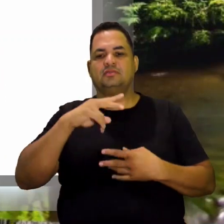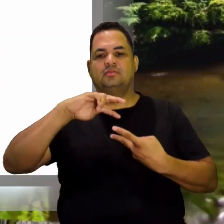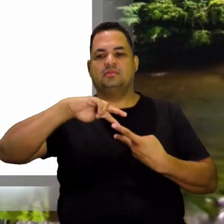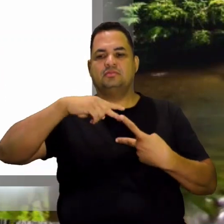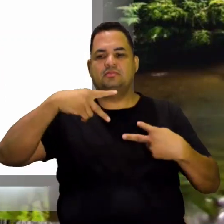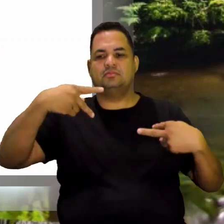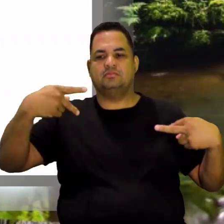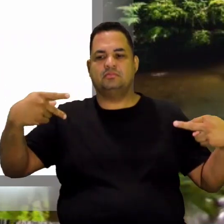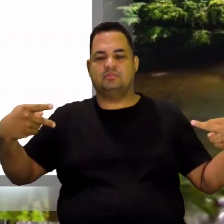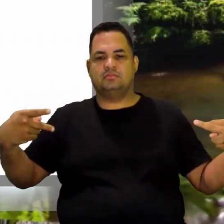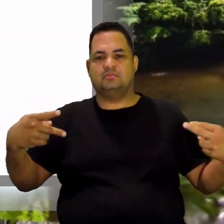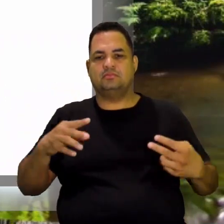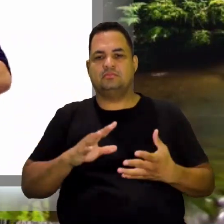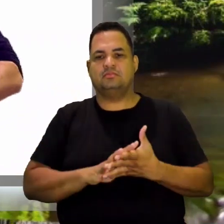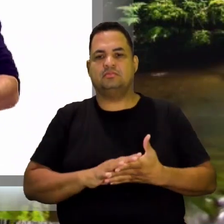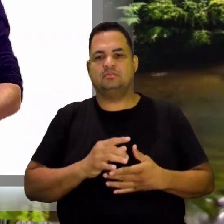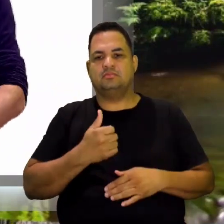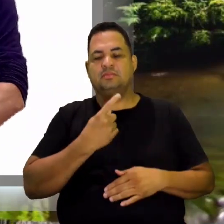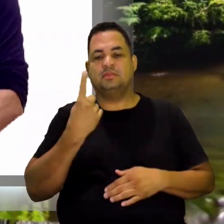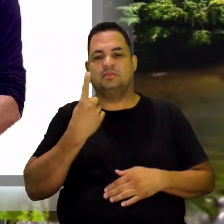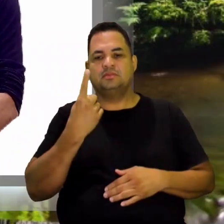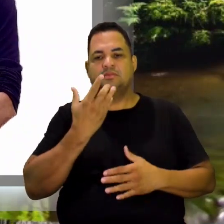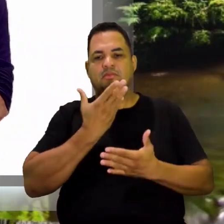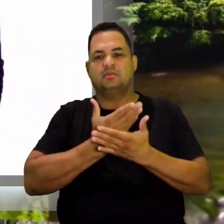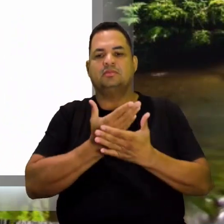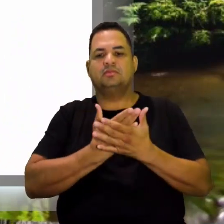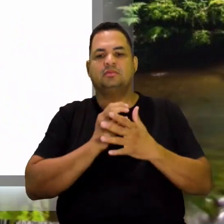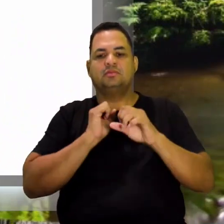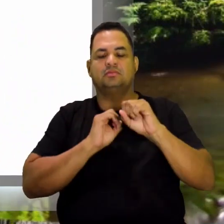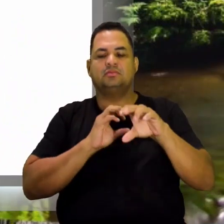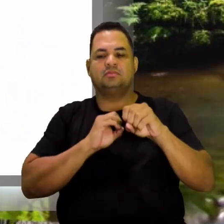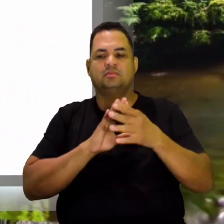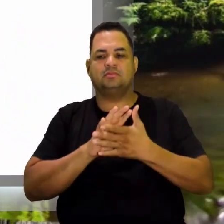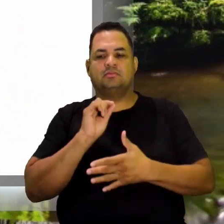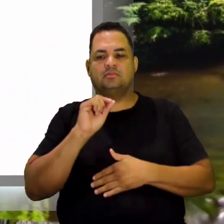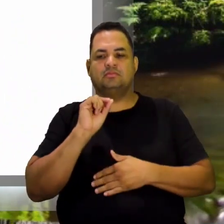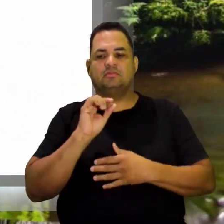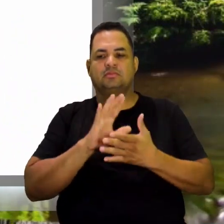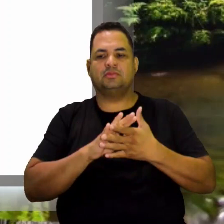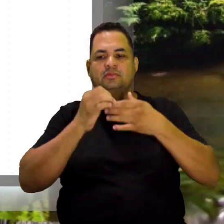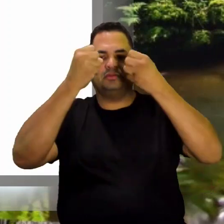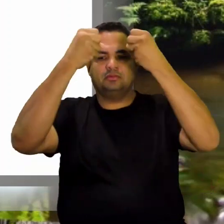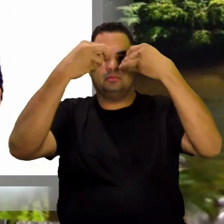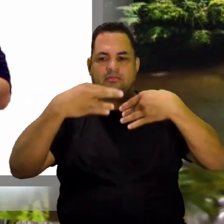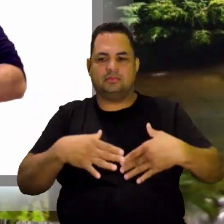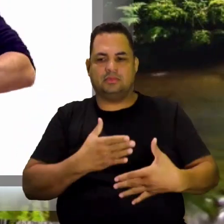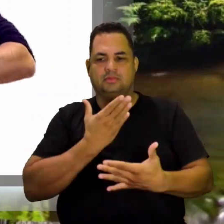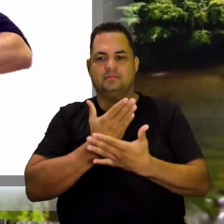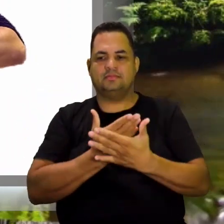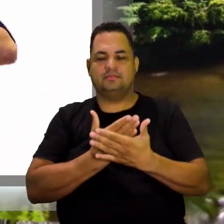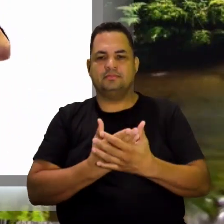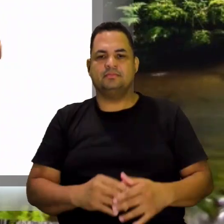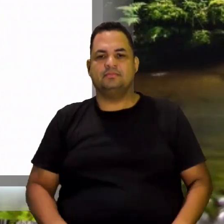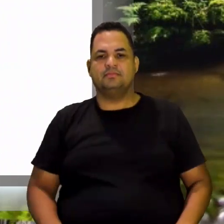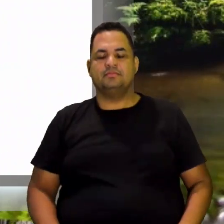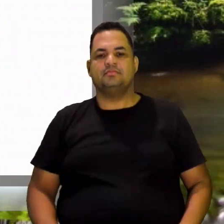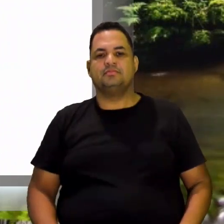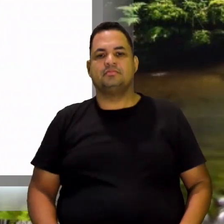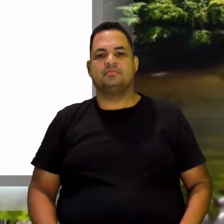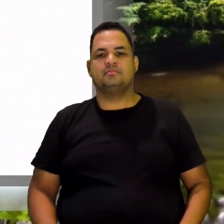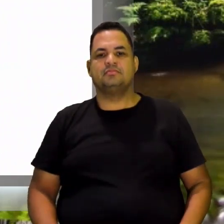DNA, a parte 1, né, dessa aula que a gente está dando. E o que nós resolvemos abordar nessa aula?